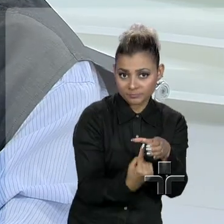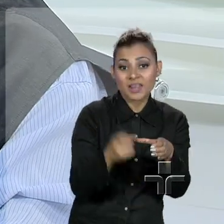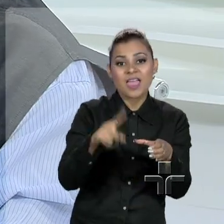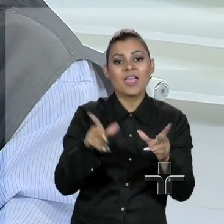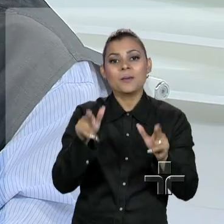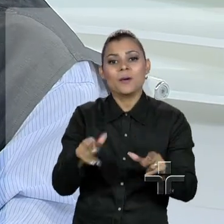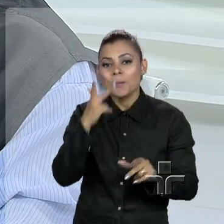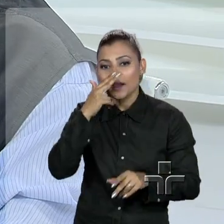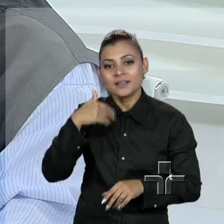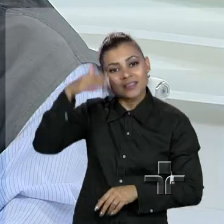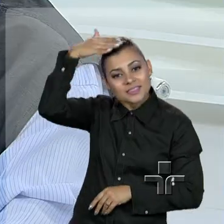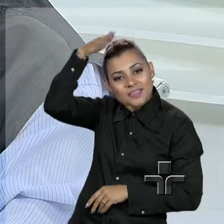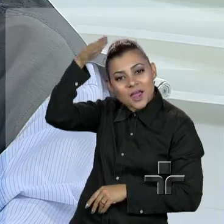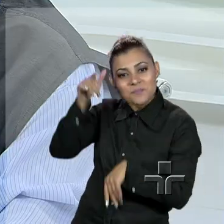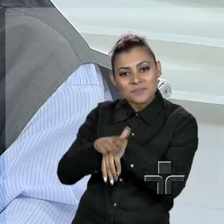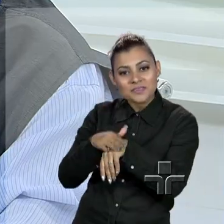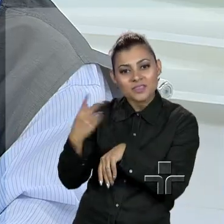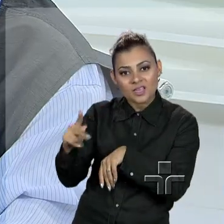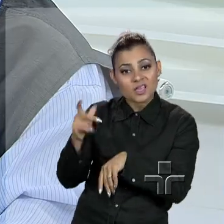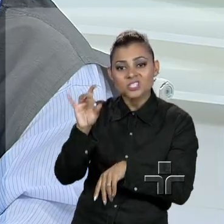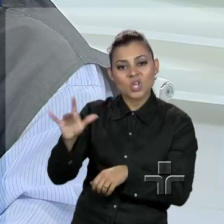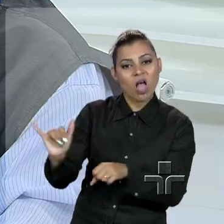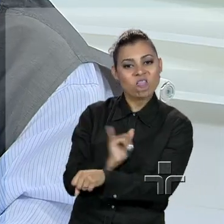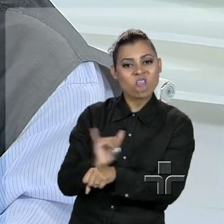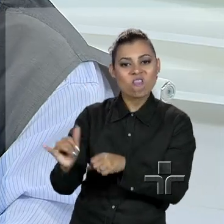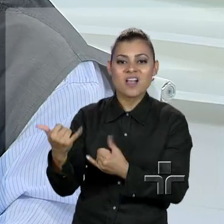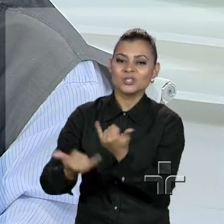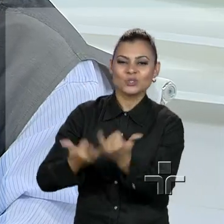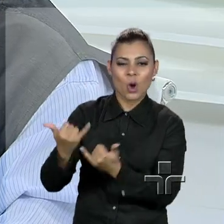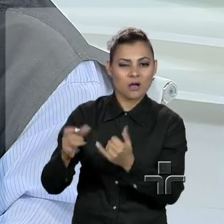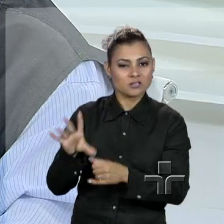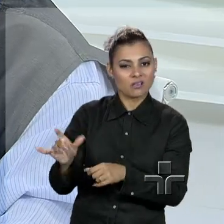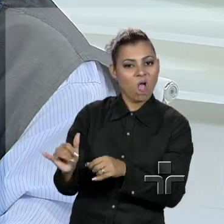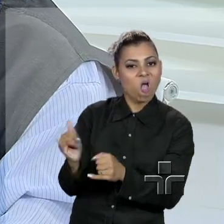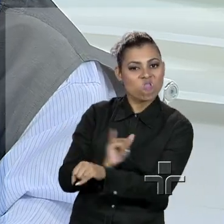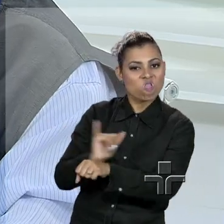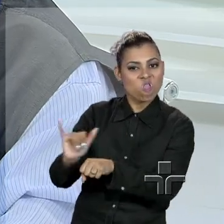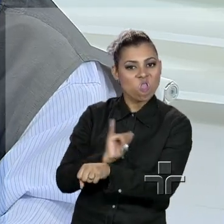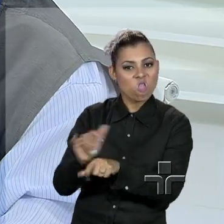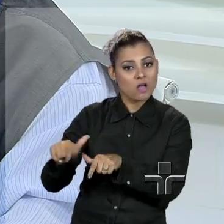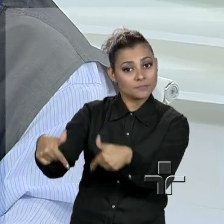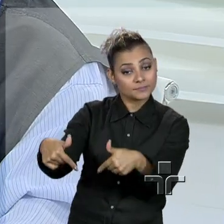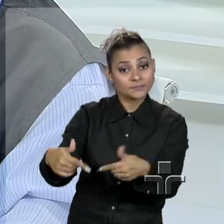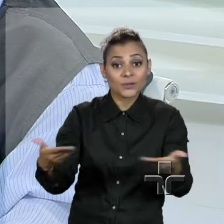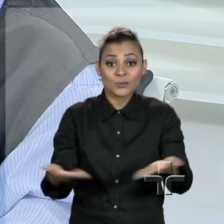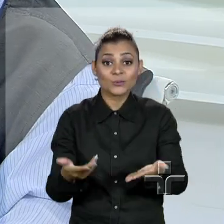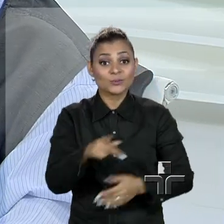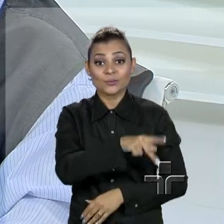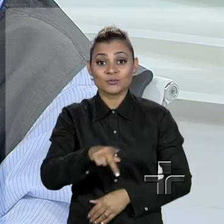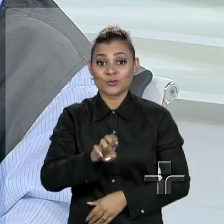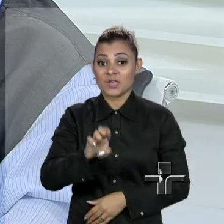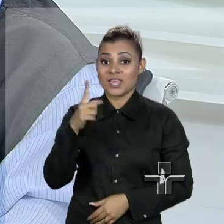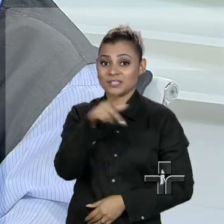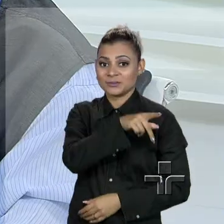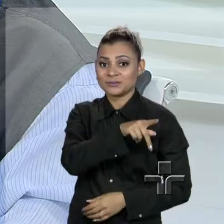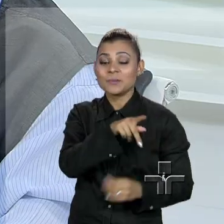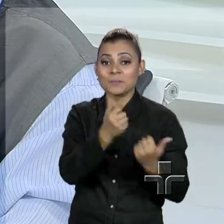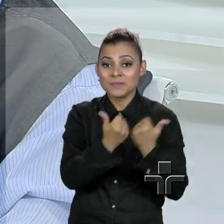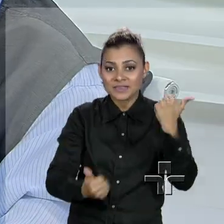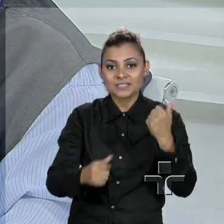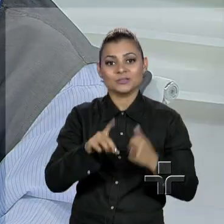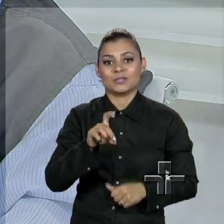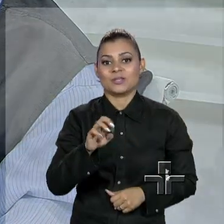Trump, que, a seu ver, não passa de um jogador. No centro do Roda Viva de hoje está o professor e ex-ministro Delfim